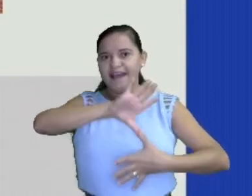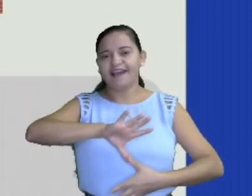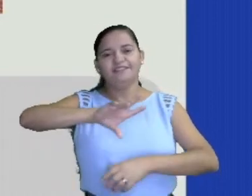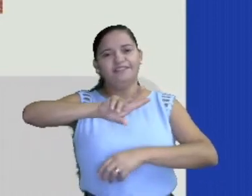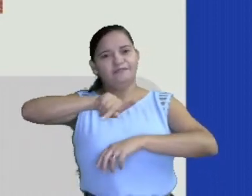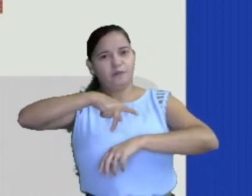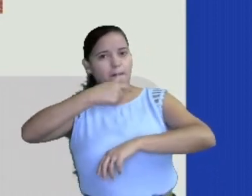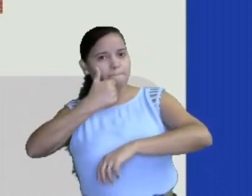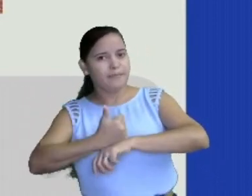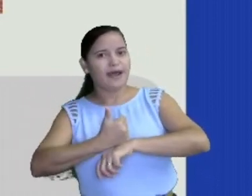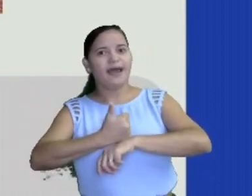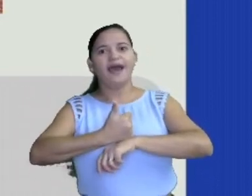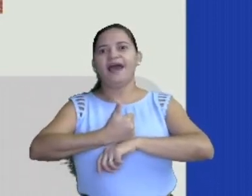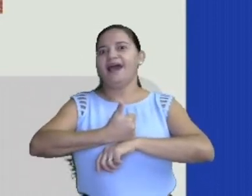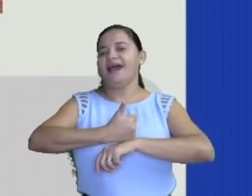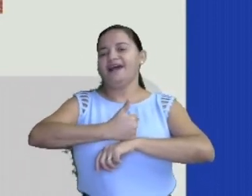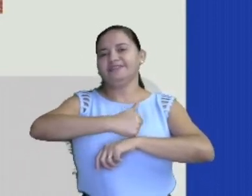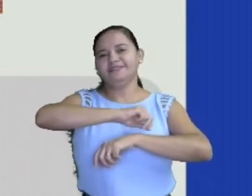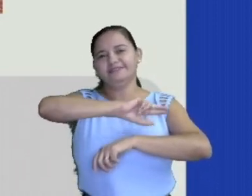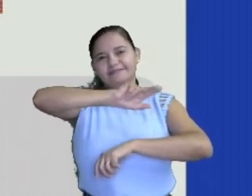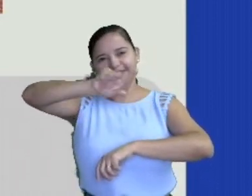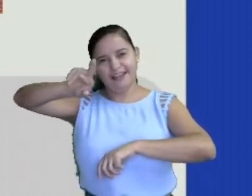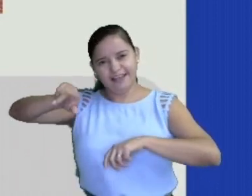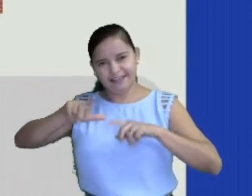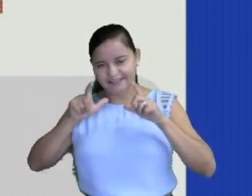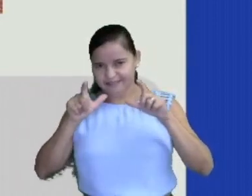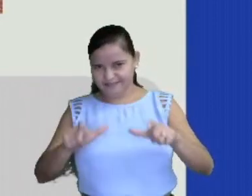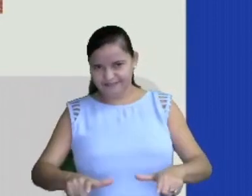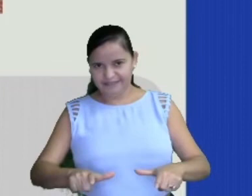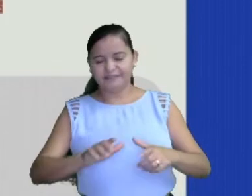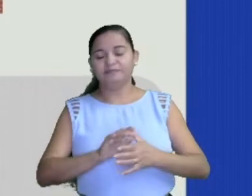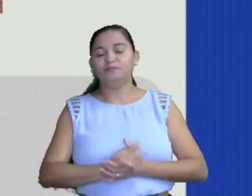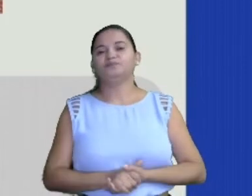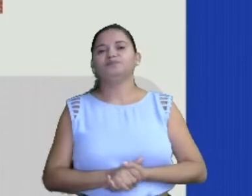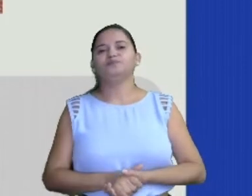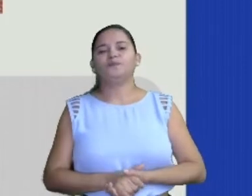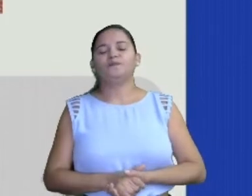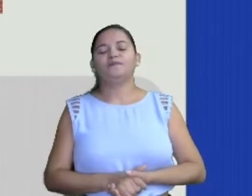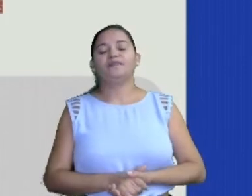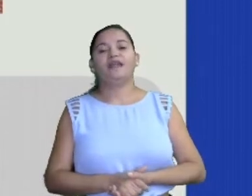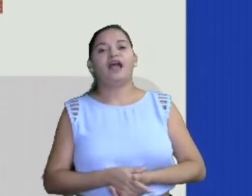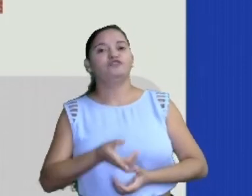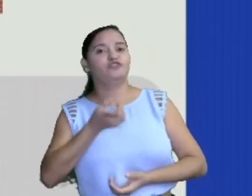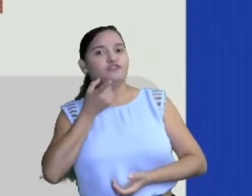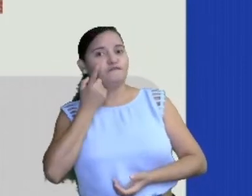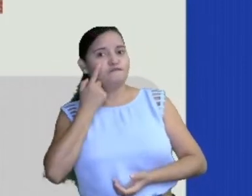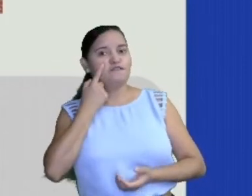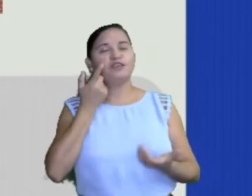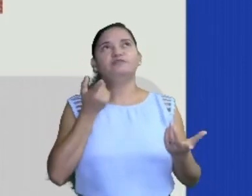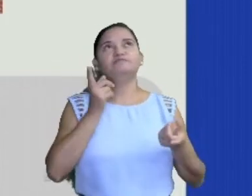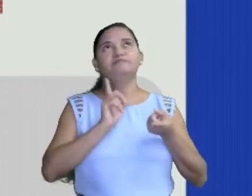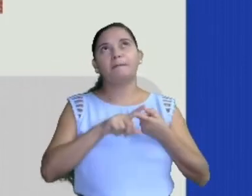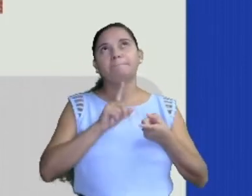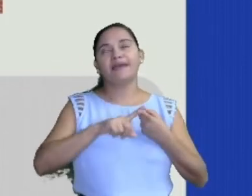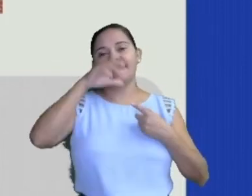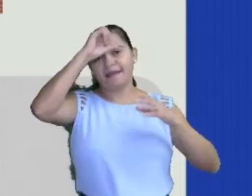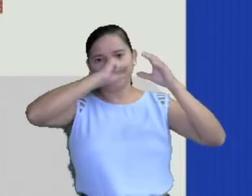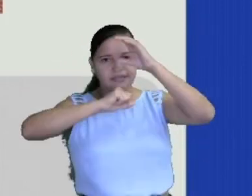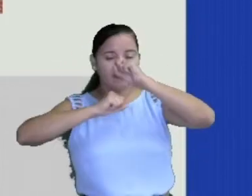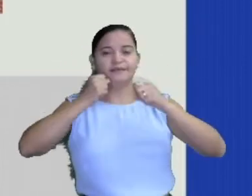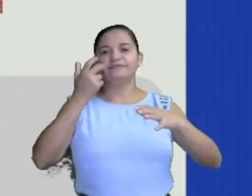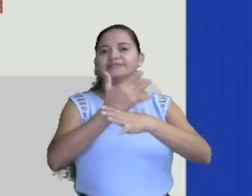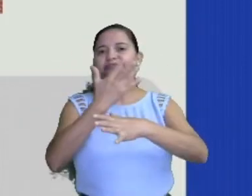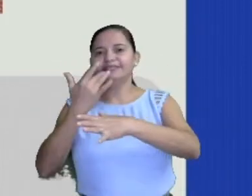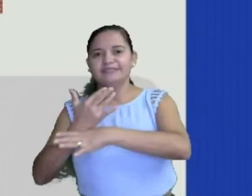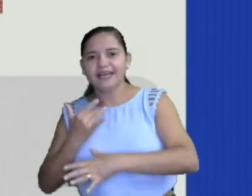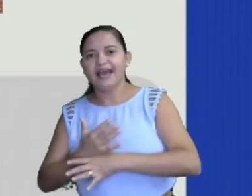da Matriz, o Alto Zé Leal, tudinho. Vimos aí as cidades e os espaços, que as cidades